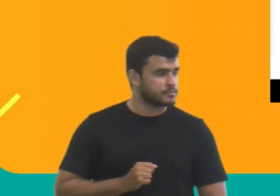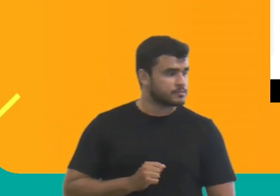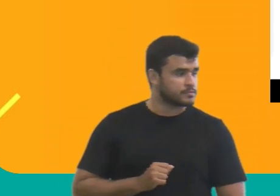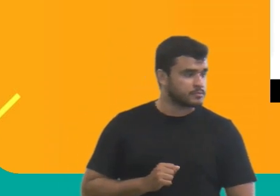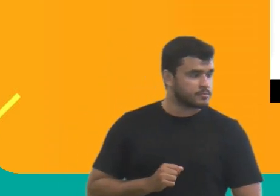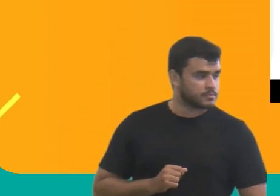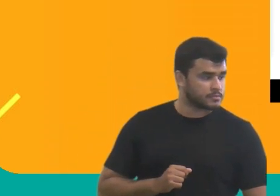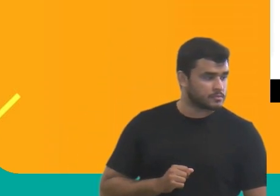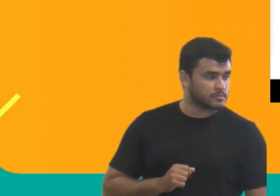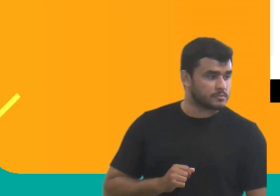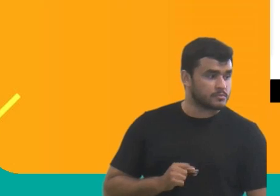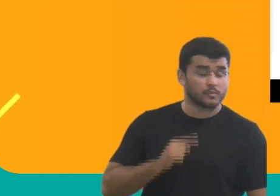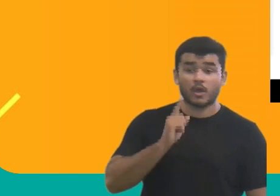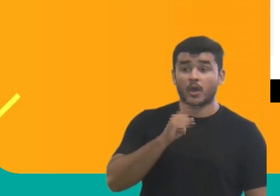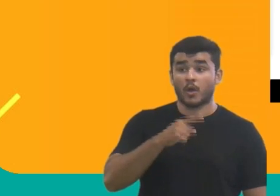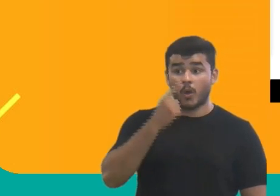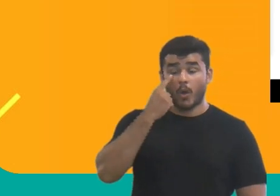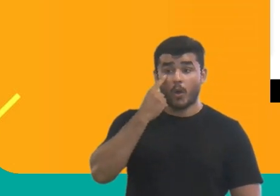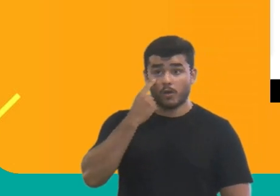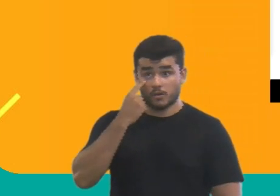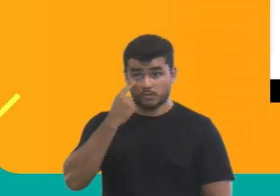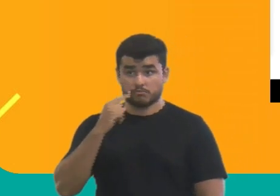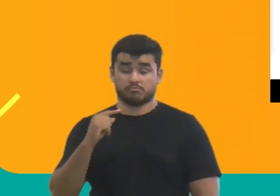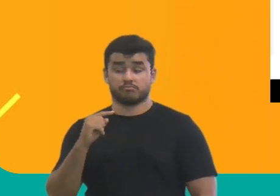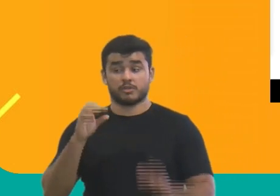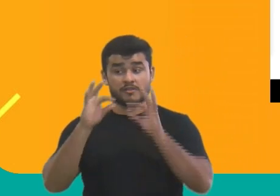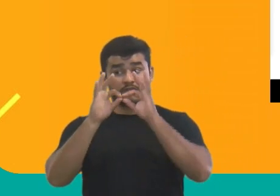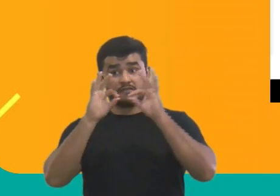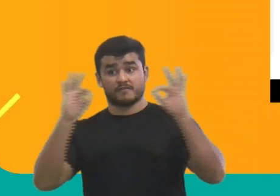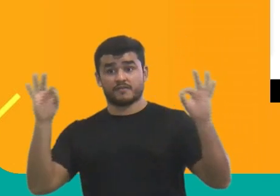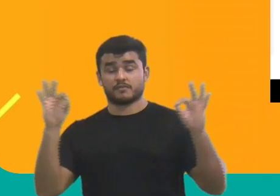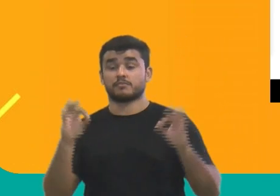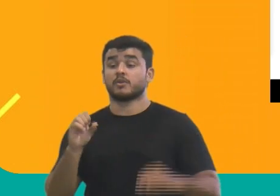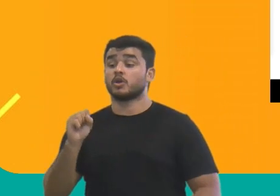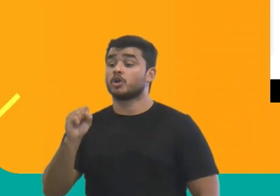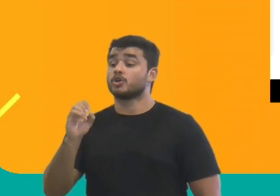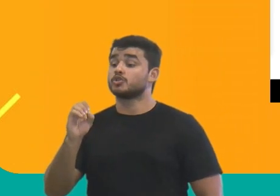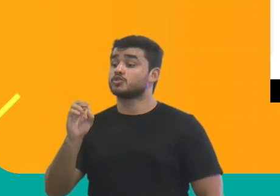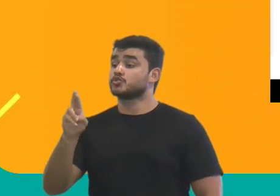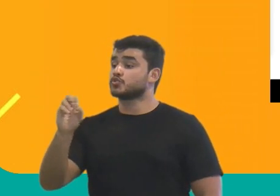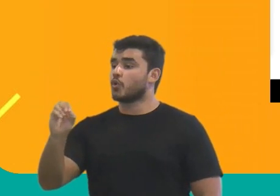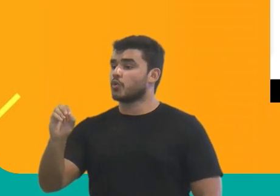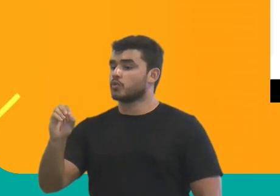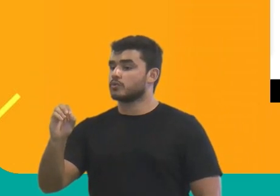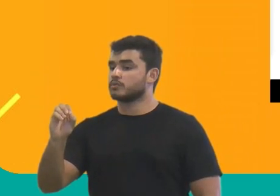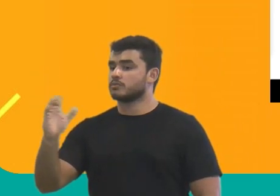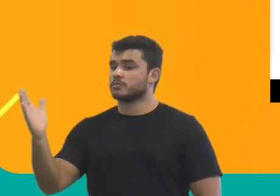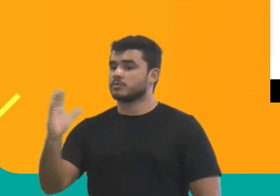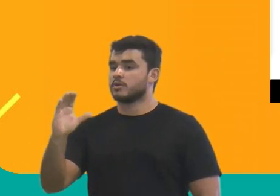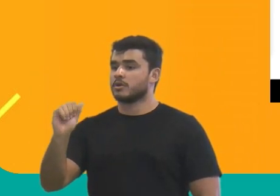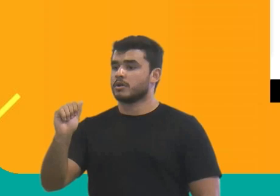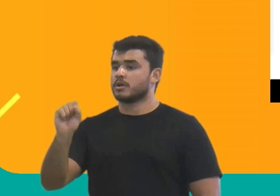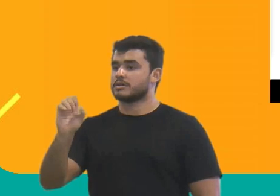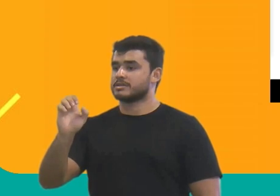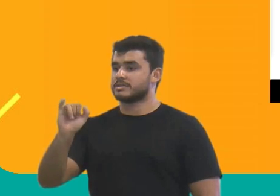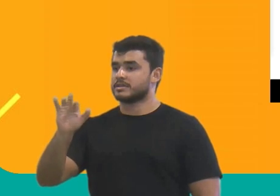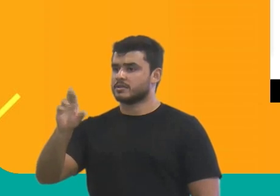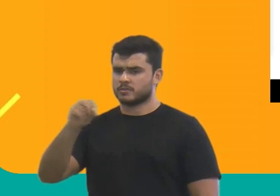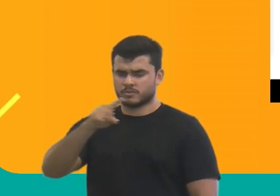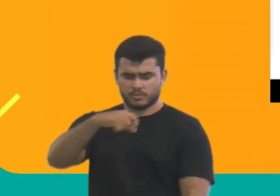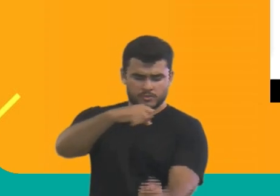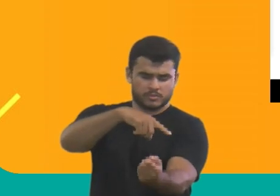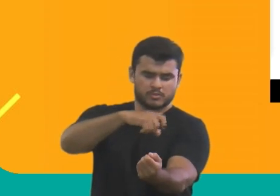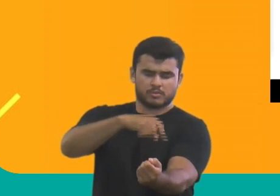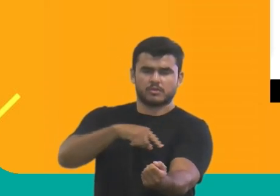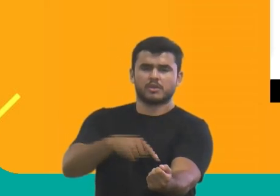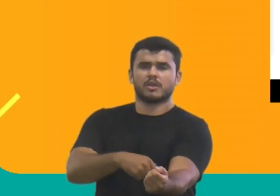ele já vai te apresentar o sujeito da questão. O soro caseiro é um aliado poderoso em tratar da desidratação causada por vômitos